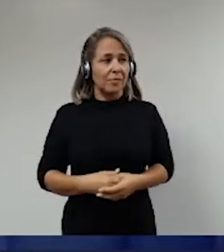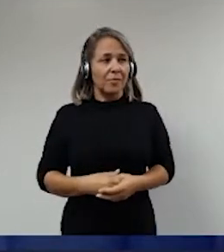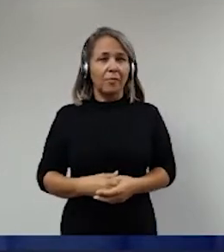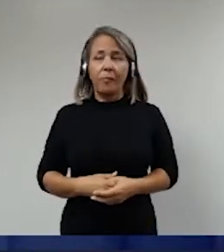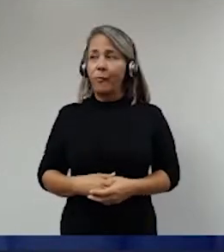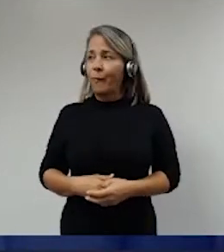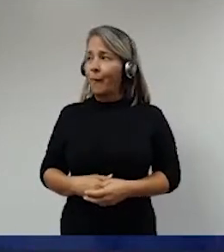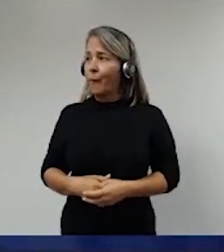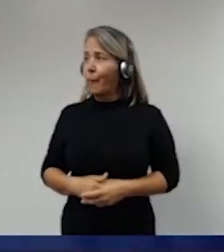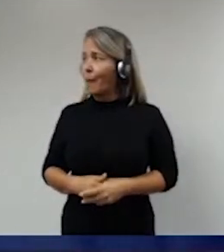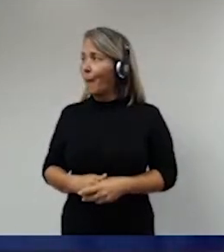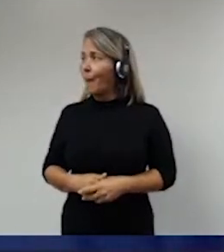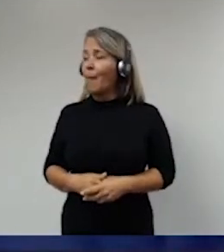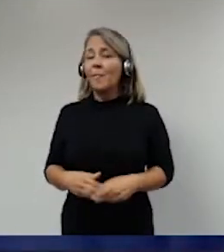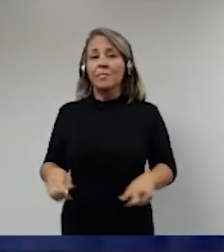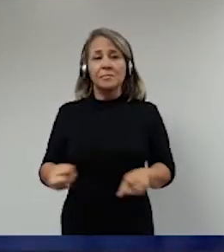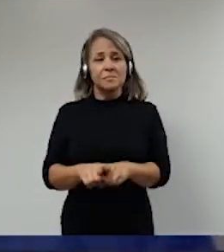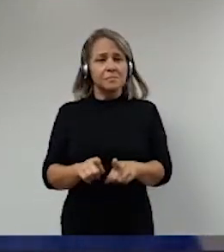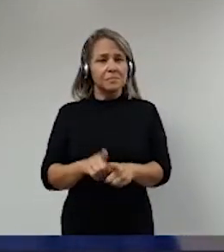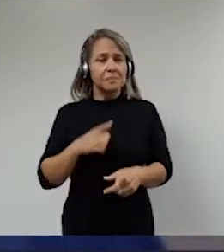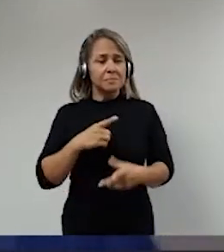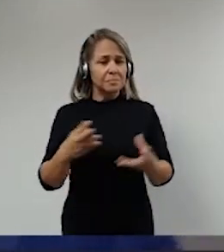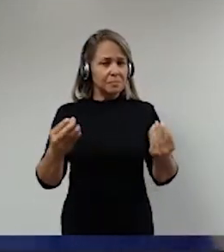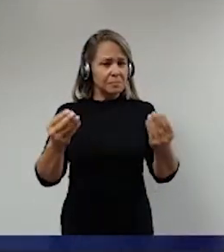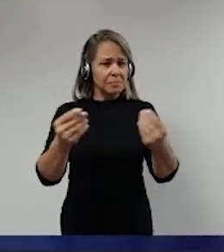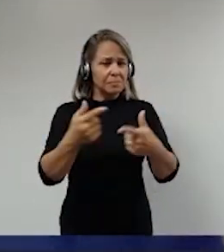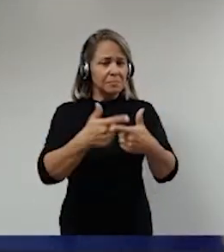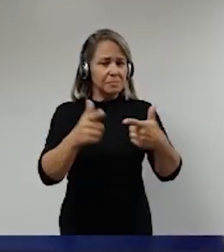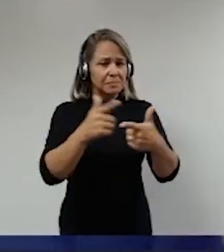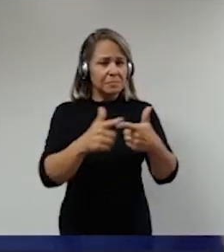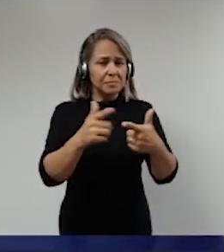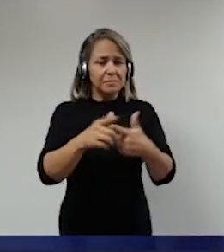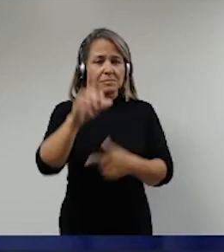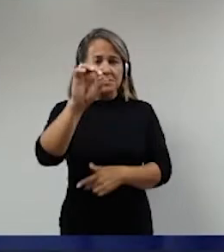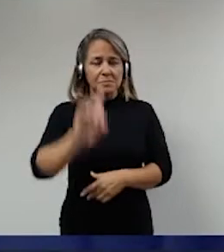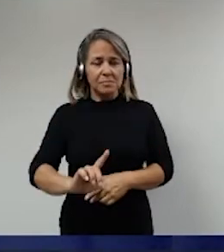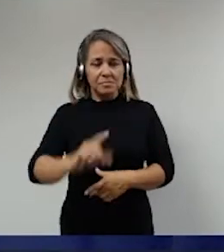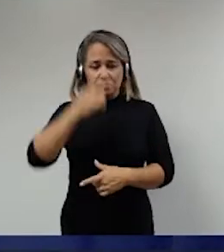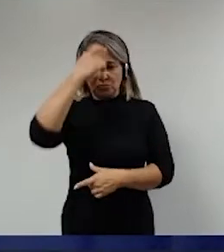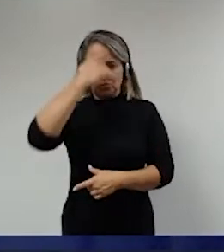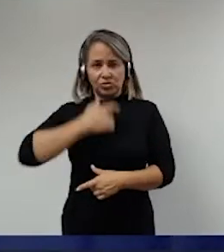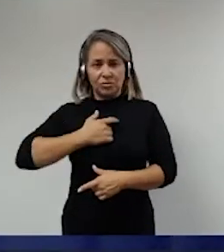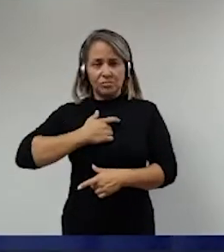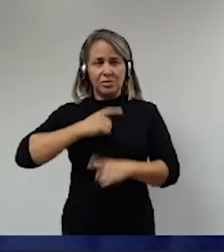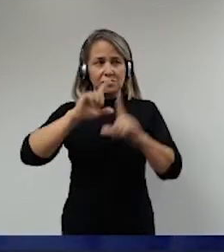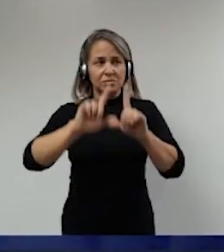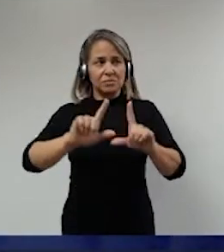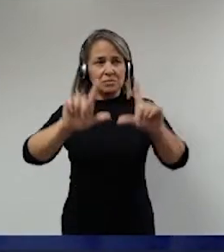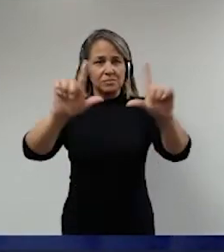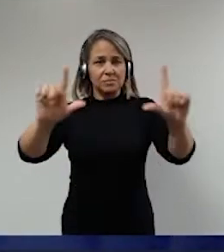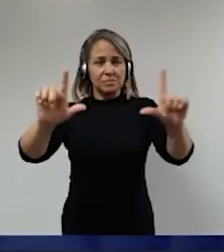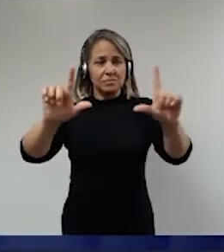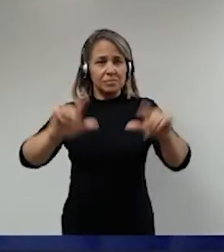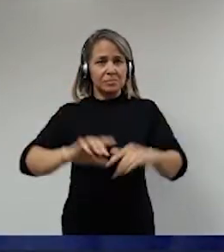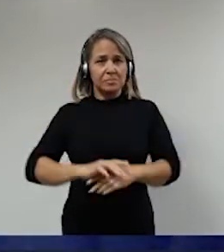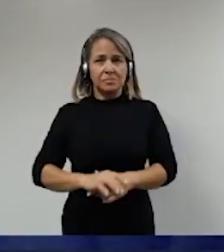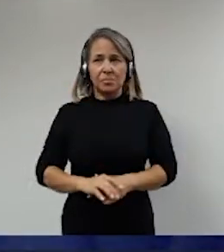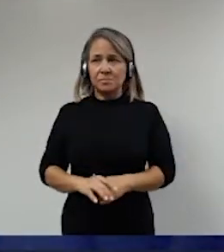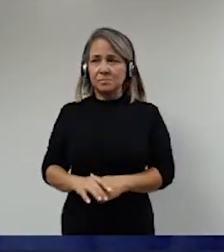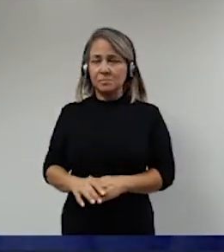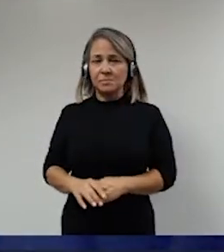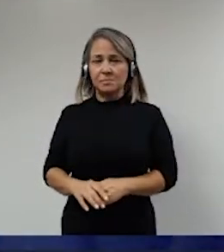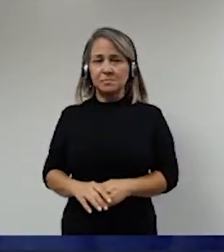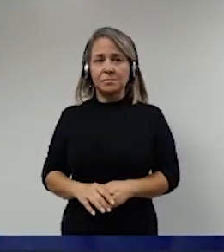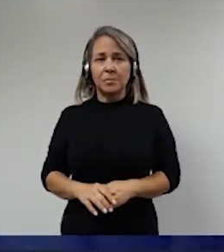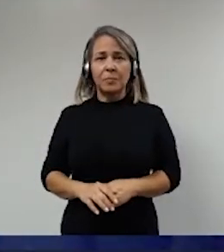Ao mesmo tempo, temos problemas relacionados ao direito de imagem, né? Tem todo um